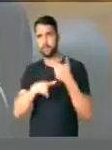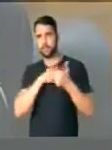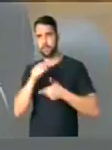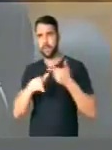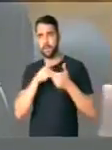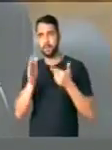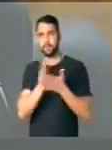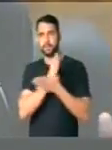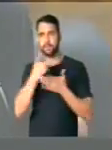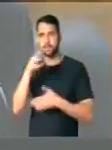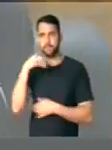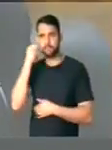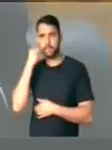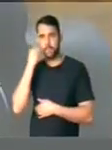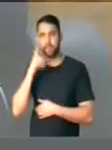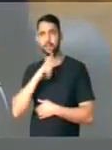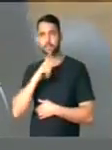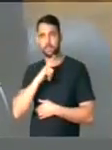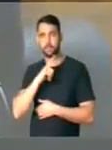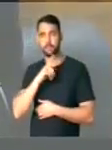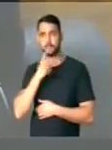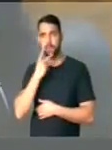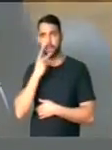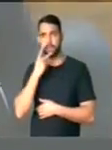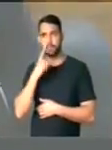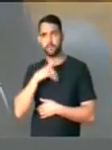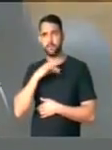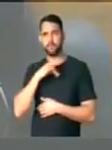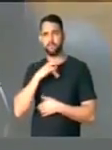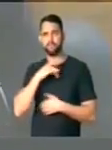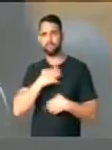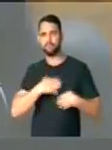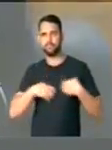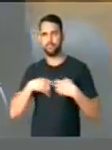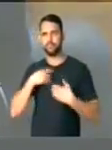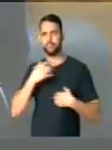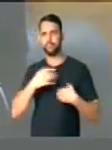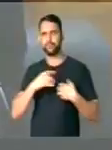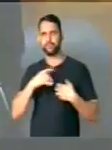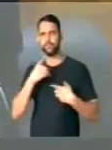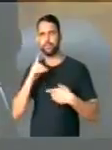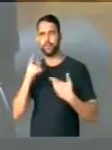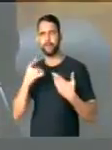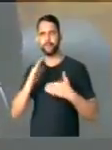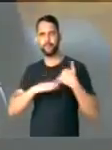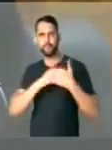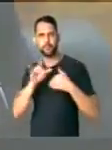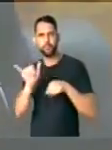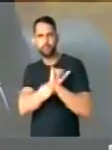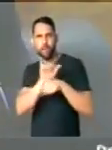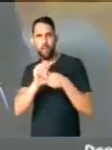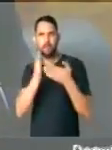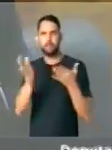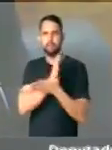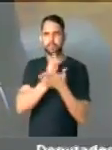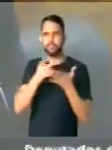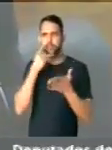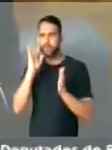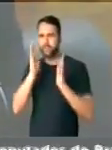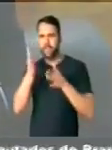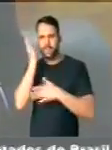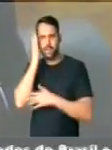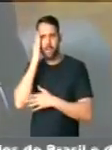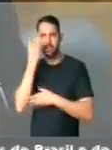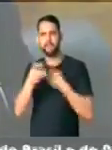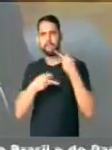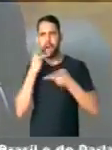trabalho, da tua experiência, do teu dinamismo, todo mundo já sabe. Eu quero falar da